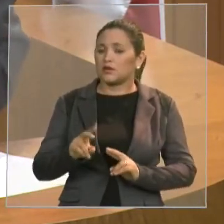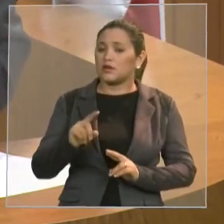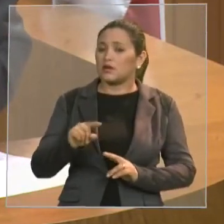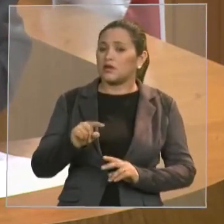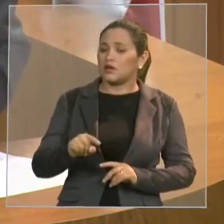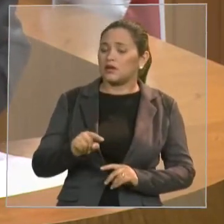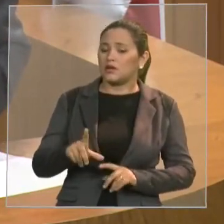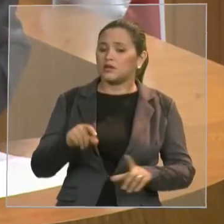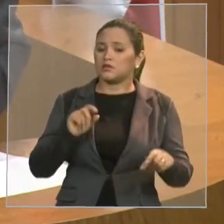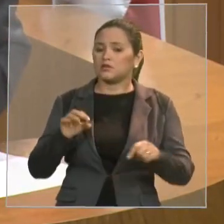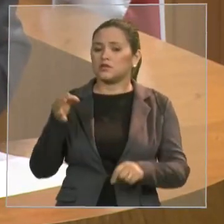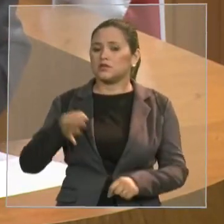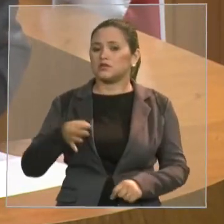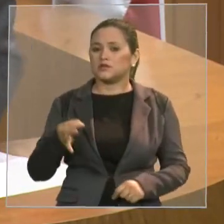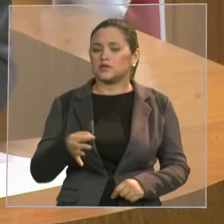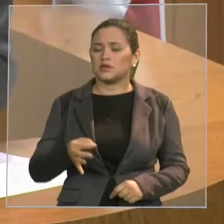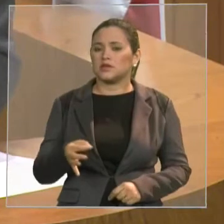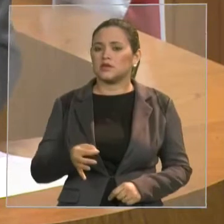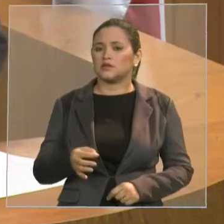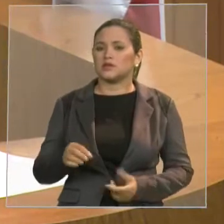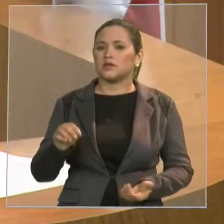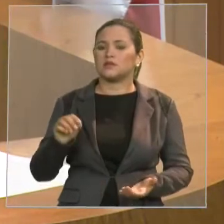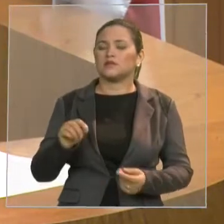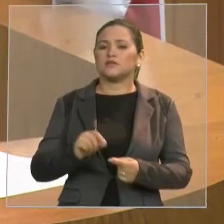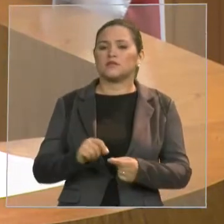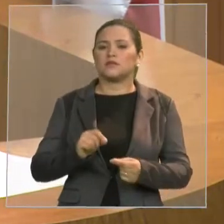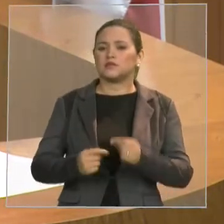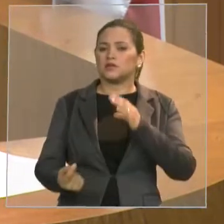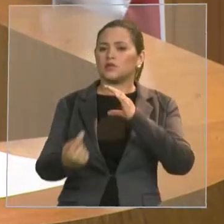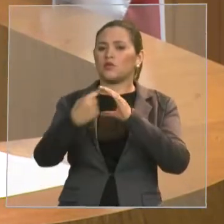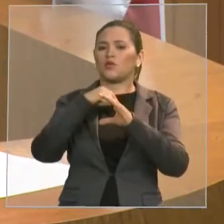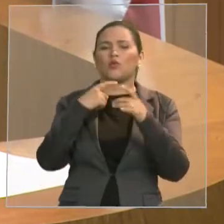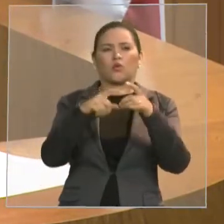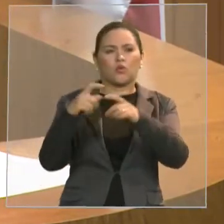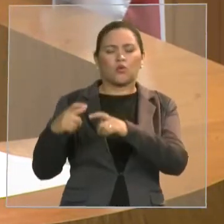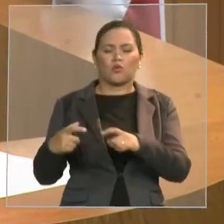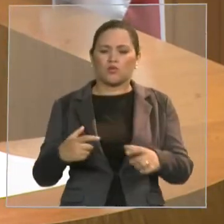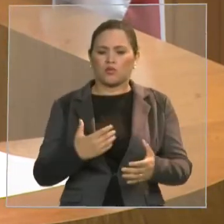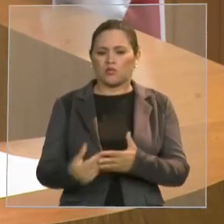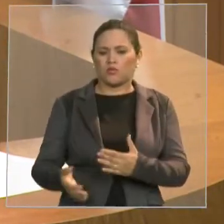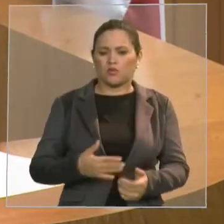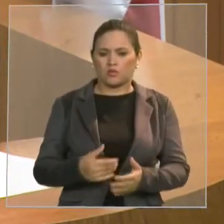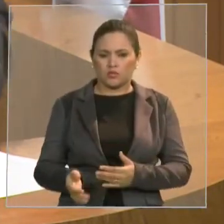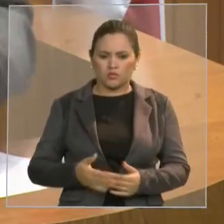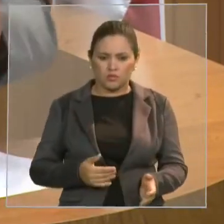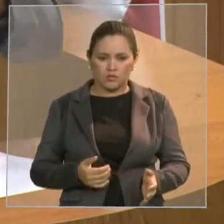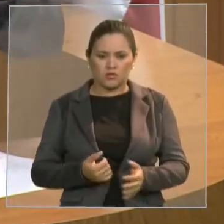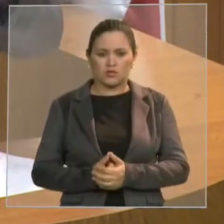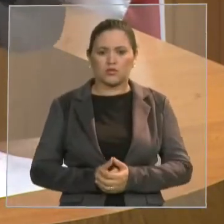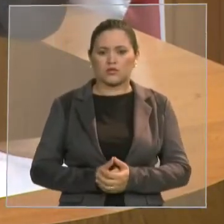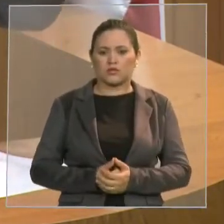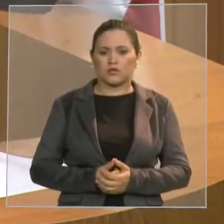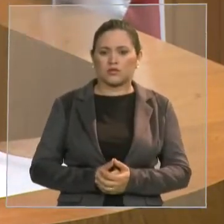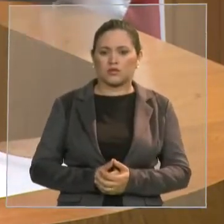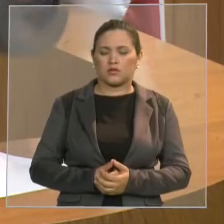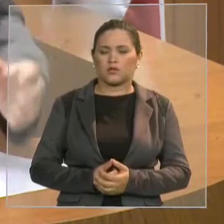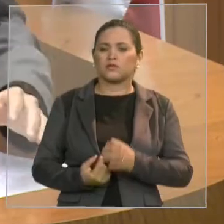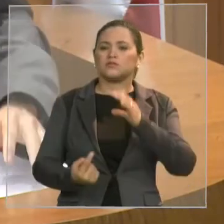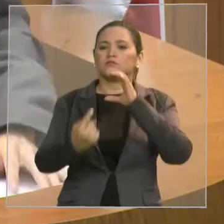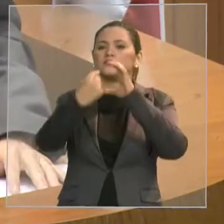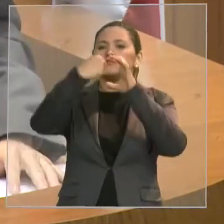endoscopia. Então, gostaria somente de subscrever sua indicação. O aparelho de endoscopia infantil está